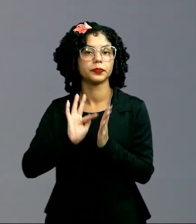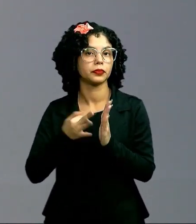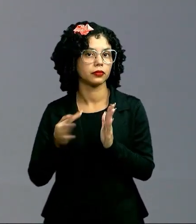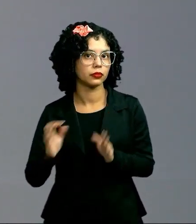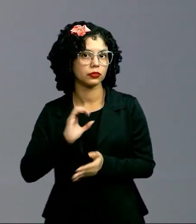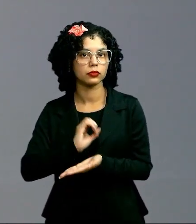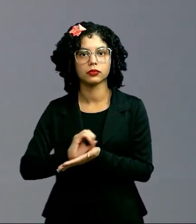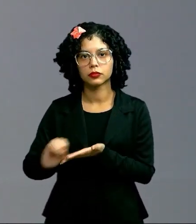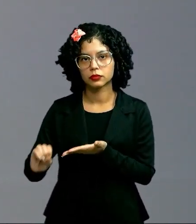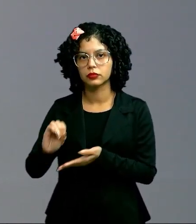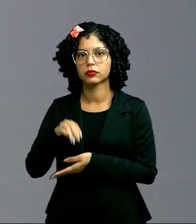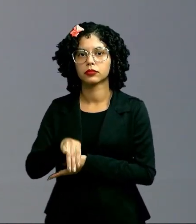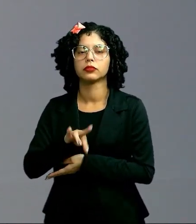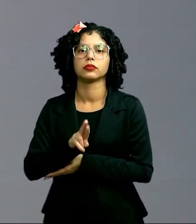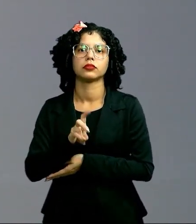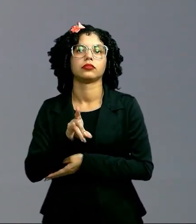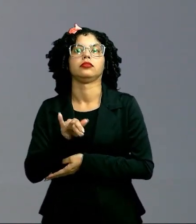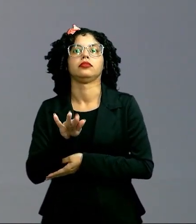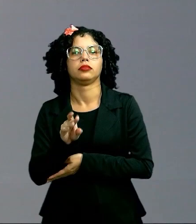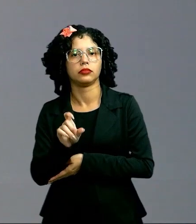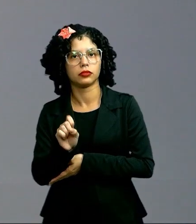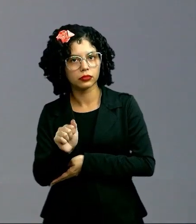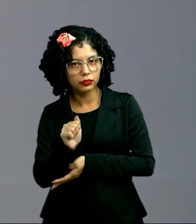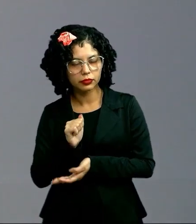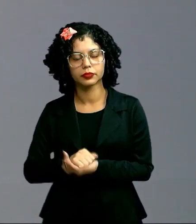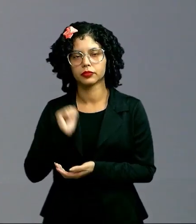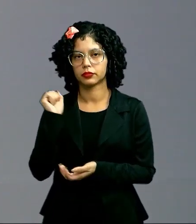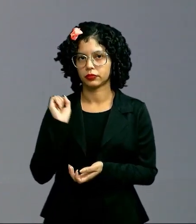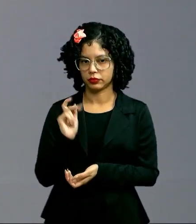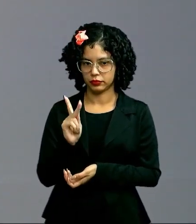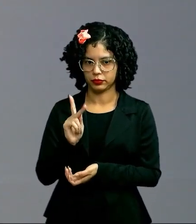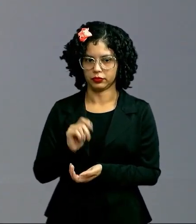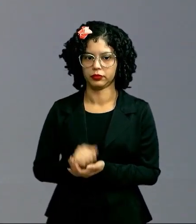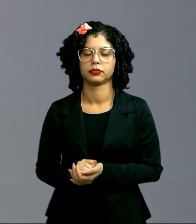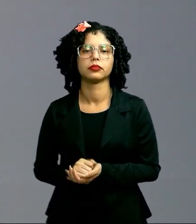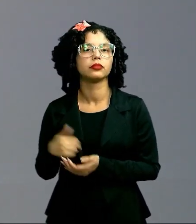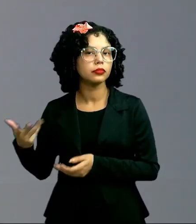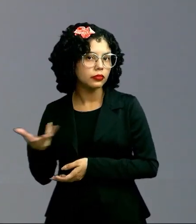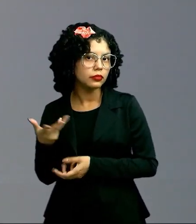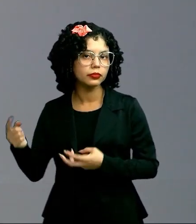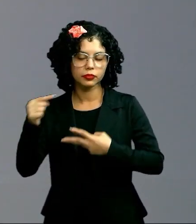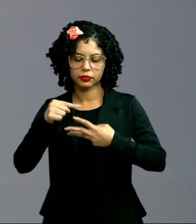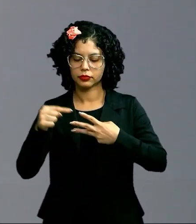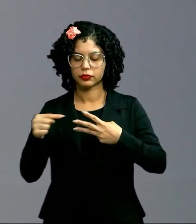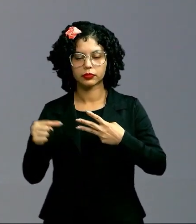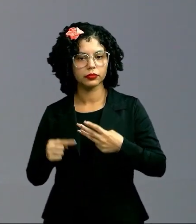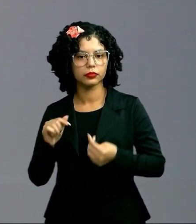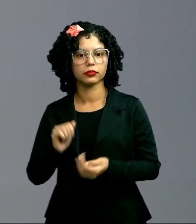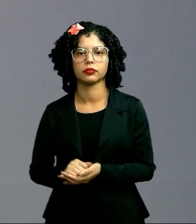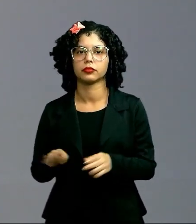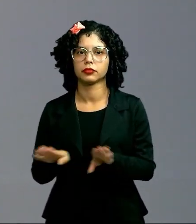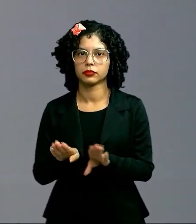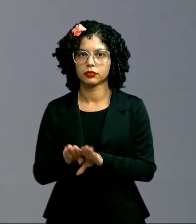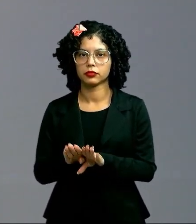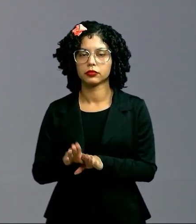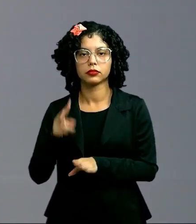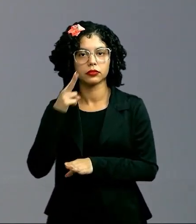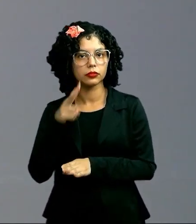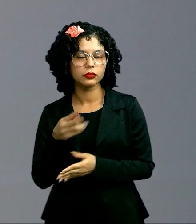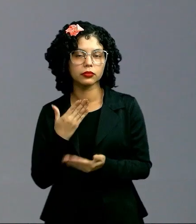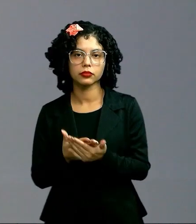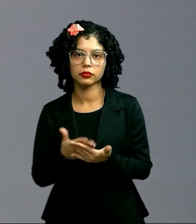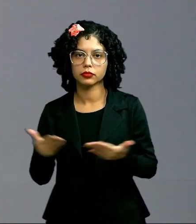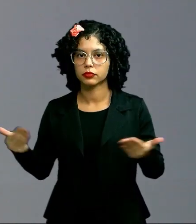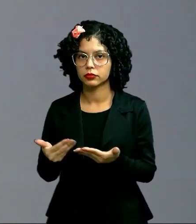função orgânica nitrogenada. Perfeito? E aí nós temos basicamente três funções orgânicas nitrogenadas, que é o que nós vamos ver nessa